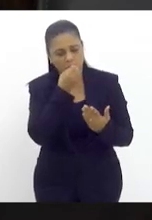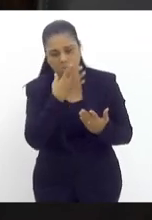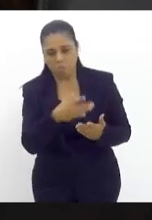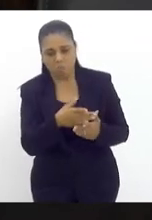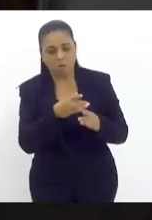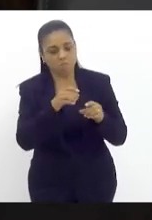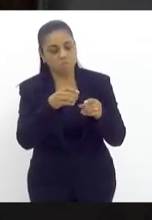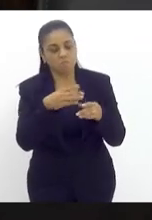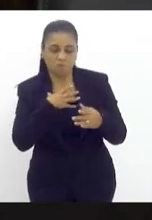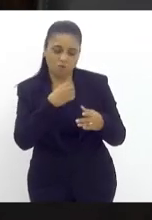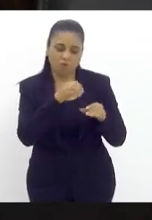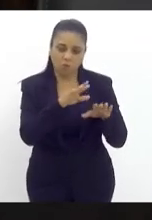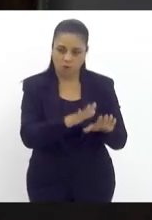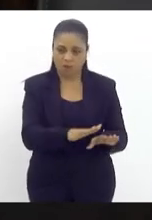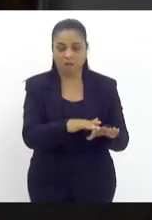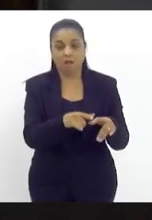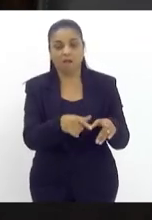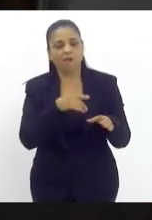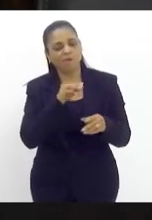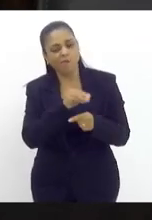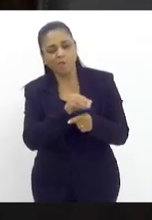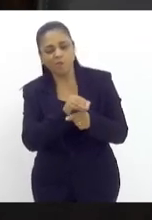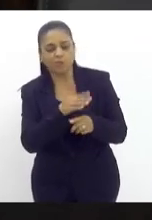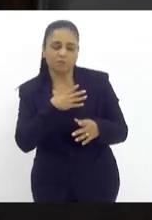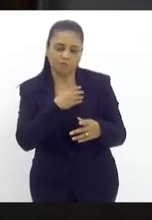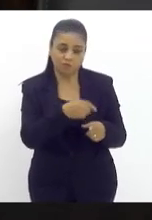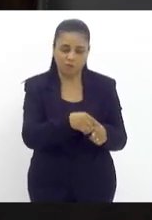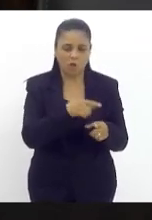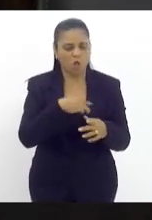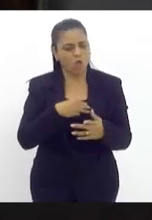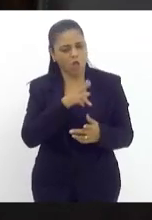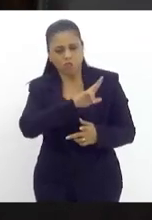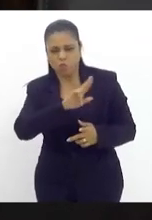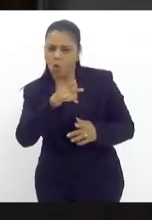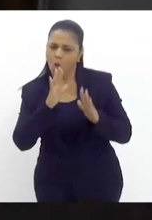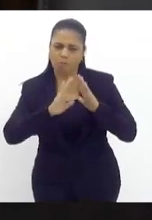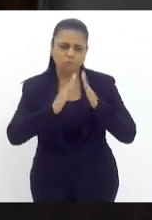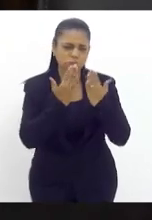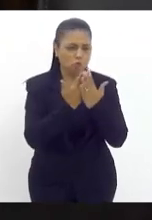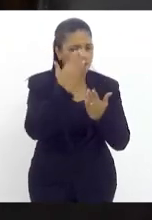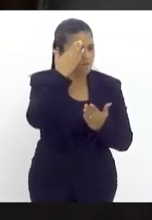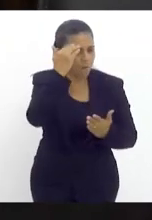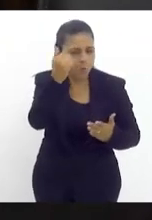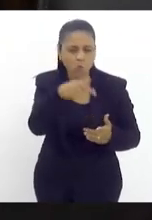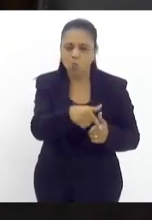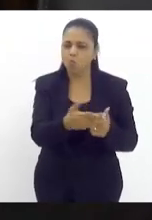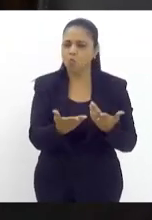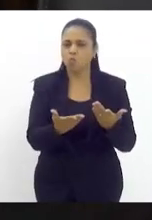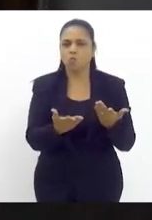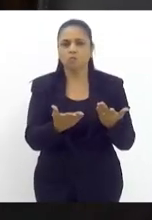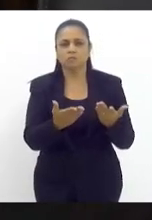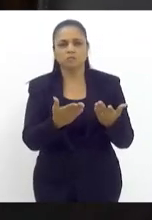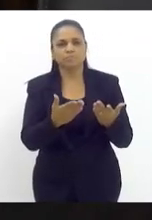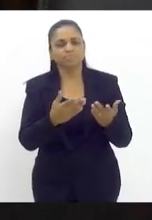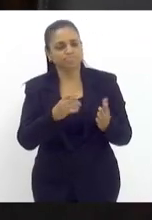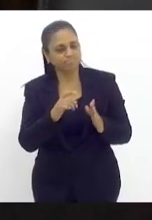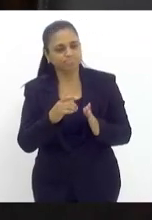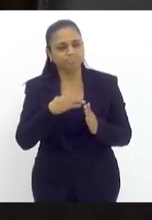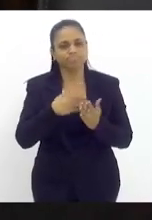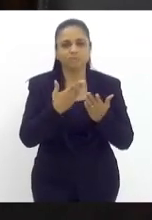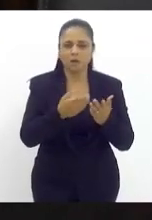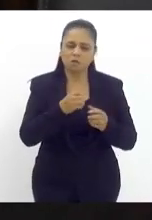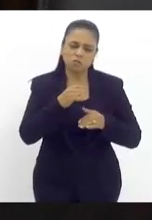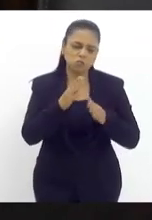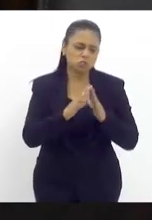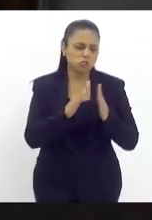ali e a escola vai cuidar do meu filho. Não, é uma escola de nome, né, uma escola de renome, uma escola conceituada, uma escola